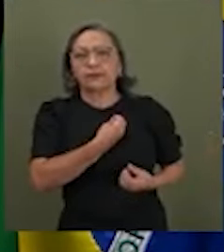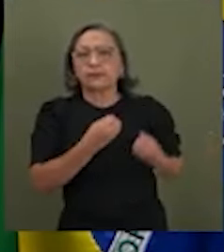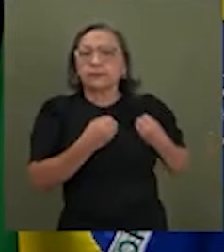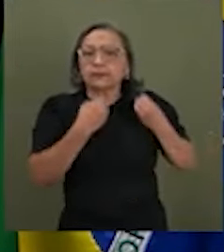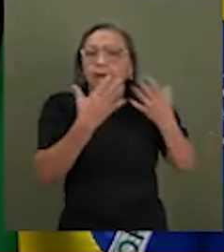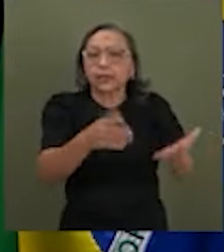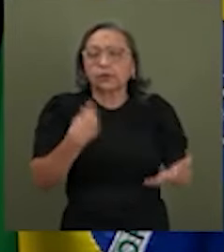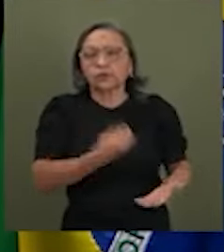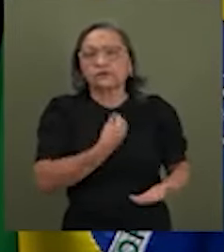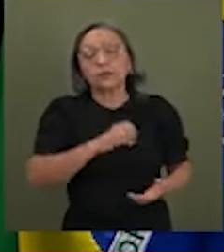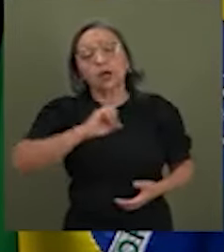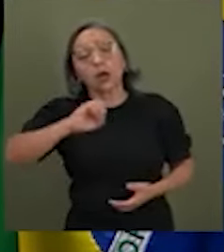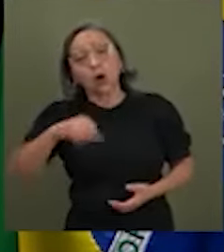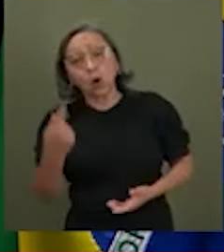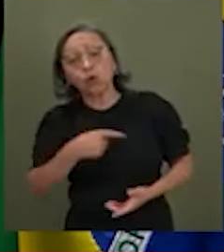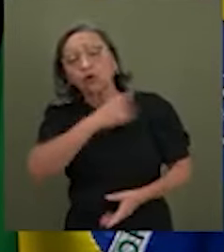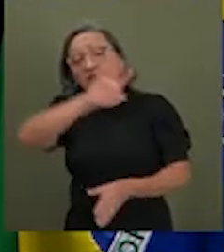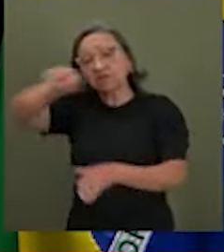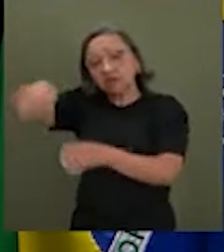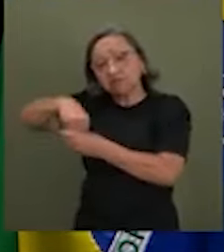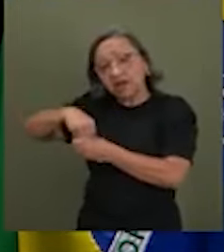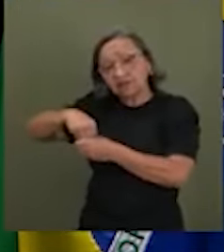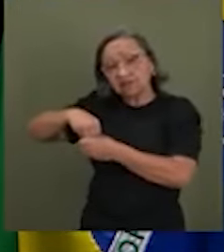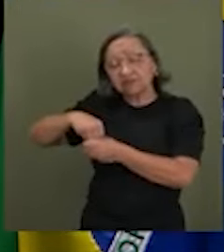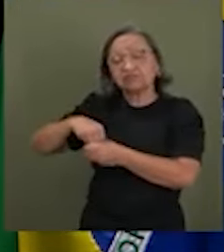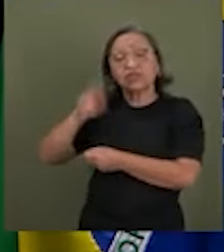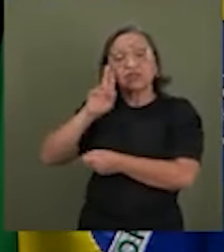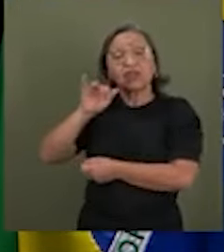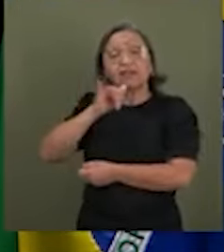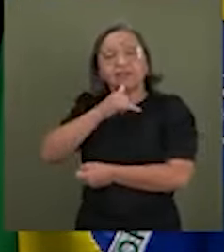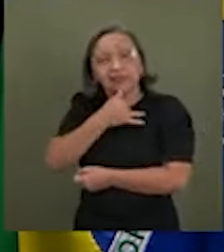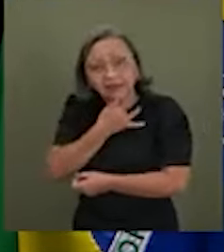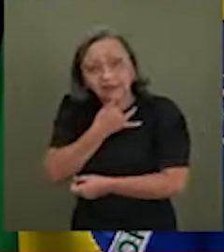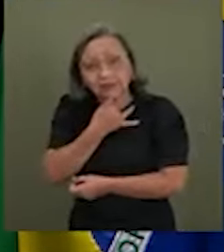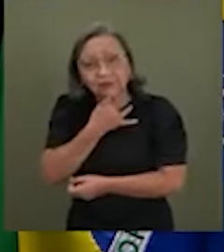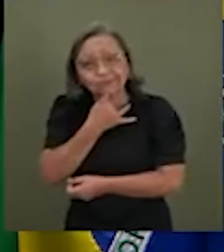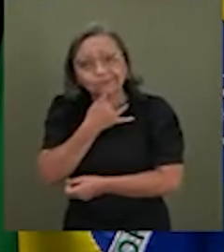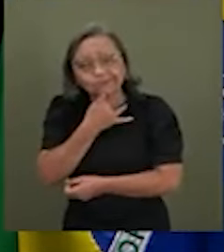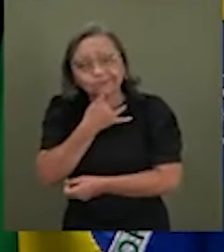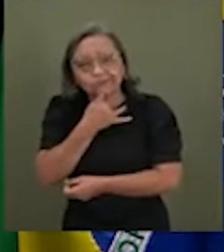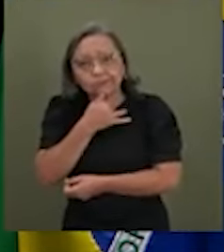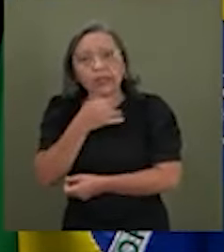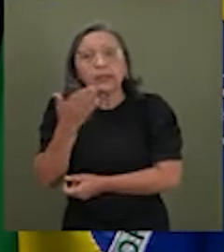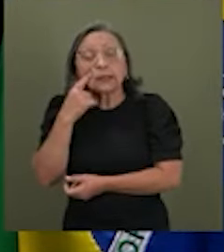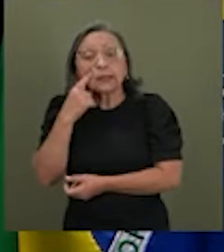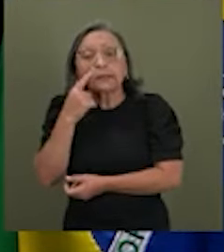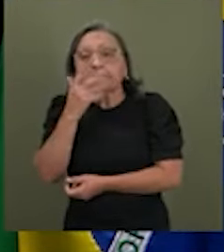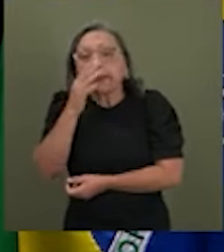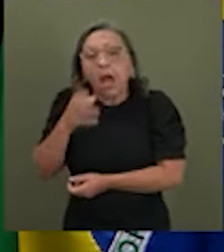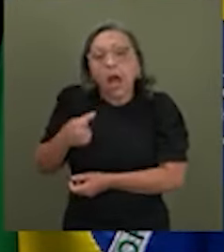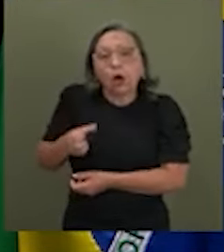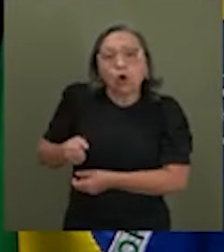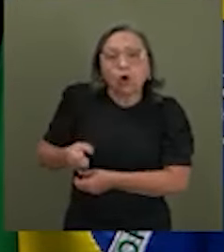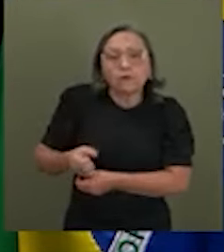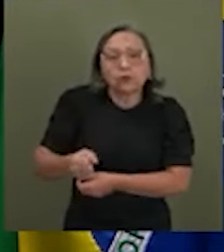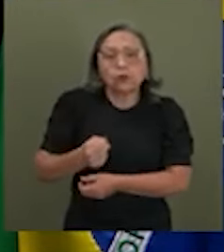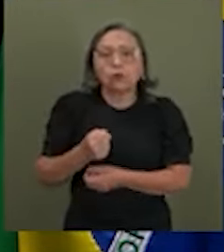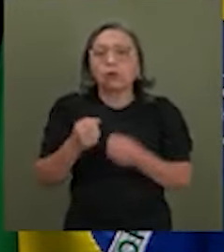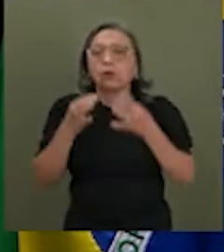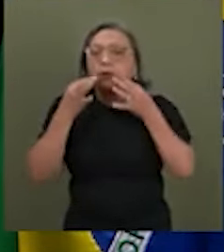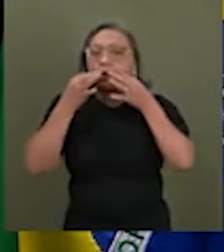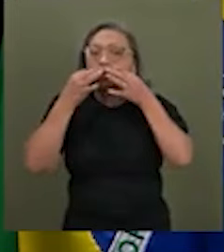ou nós vamos fazer parte da história triste que se acovardou